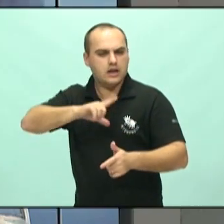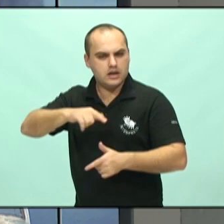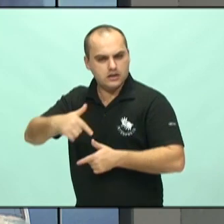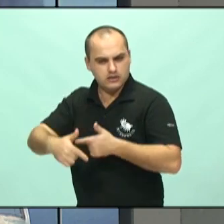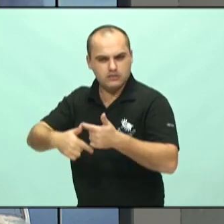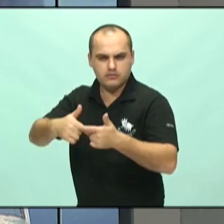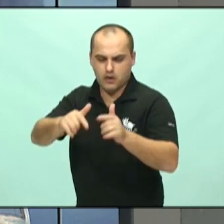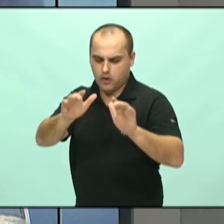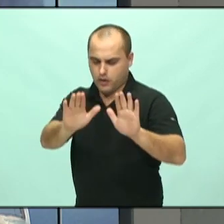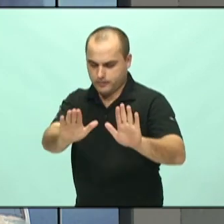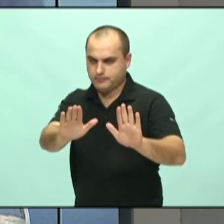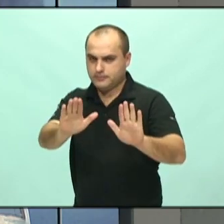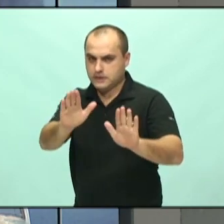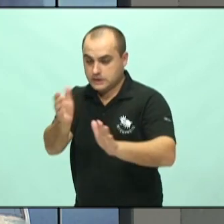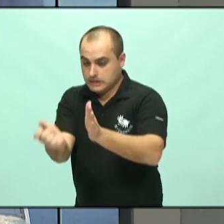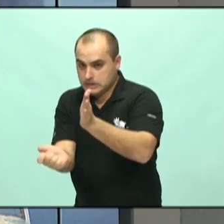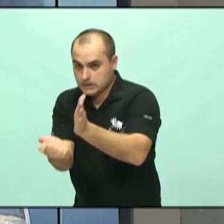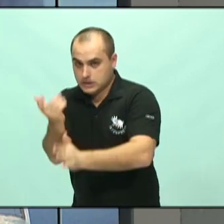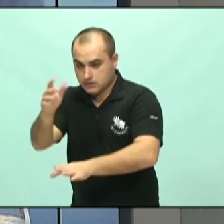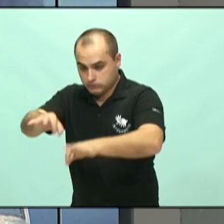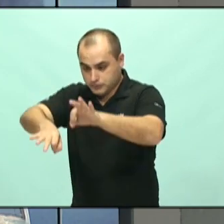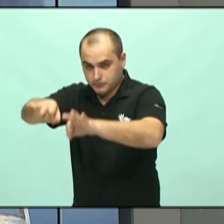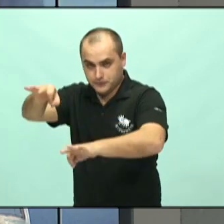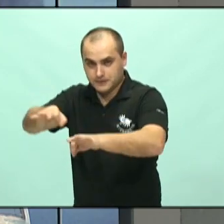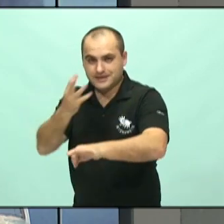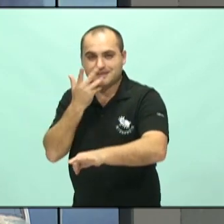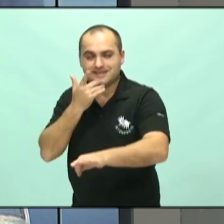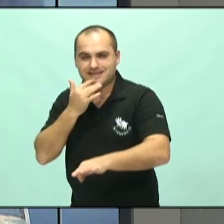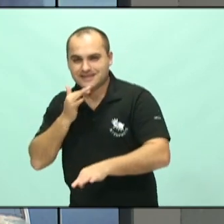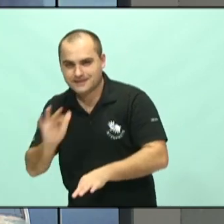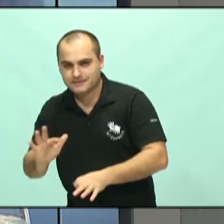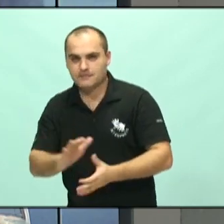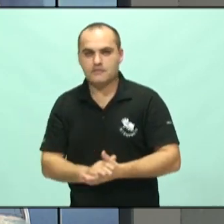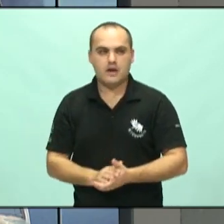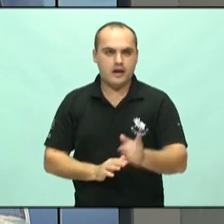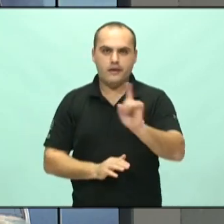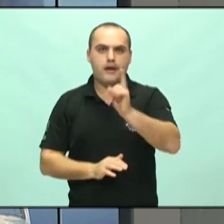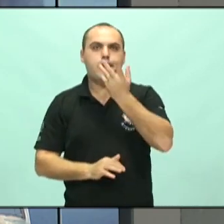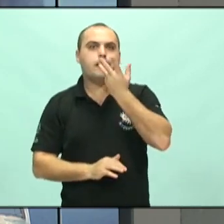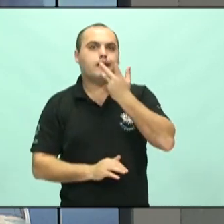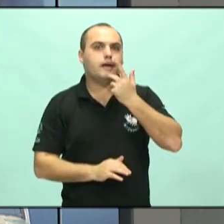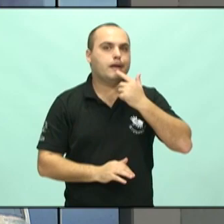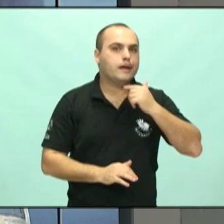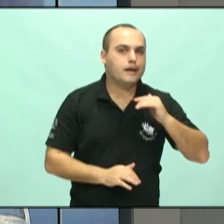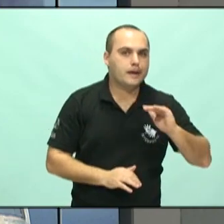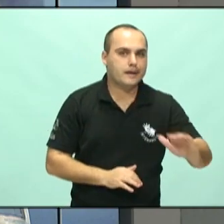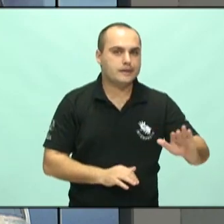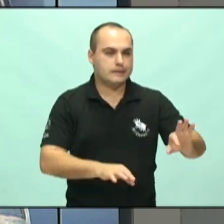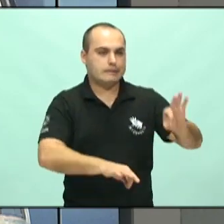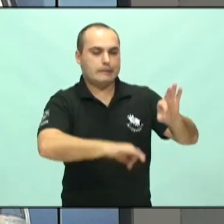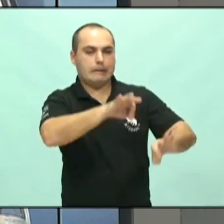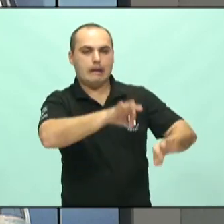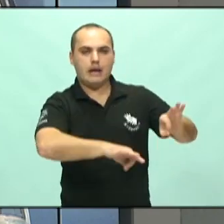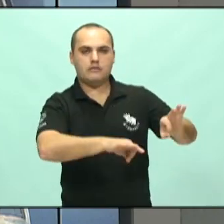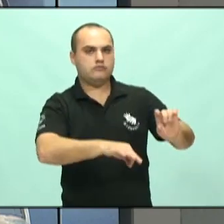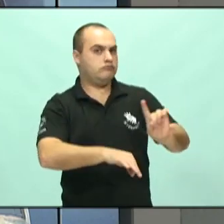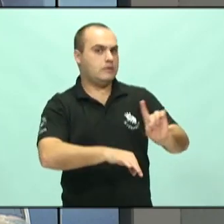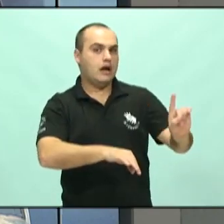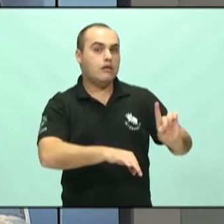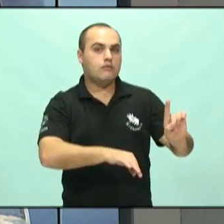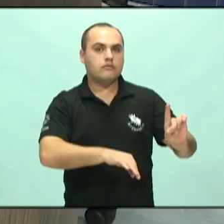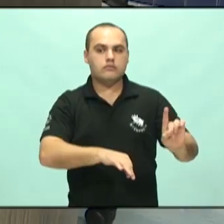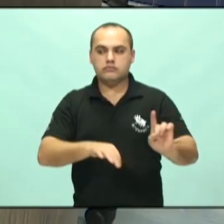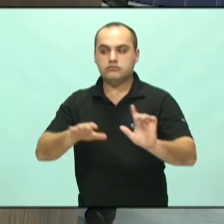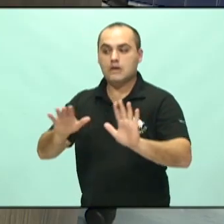espetáculo para a infância, que é um conceito de que a gente não faz teatro infantil, a gente faz teatro para a infância. Para que quando uma